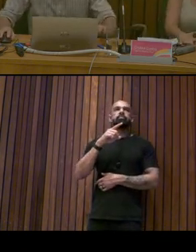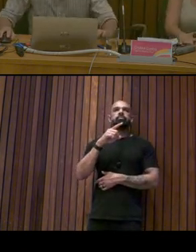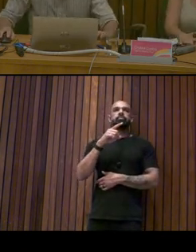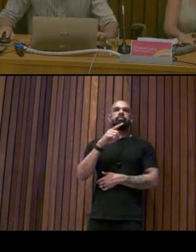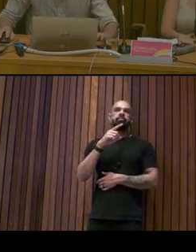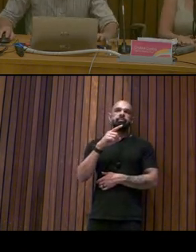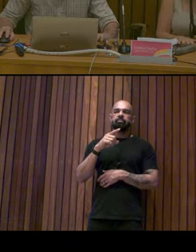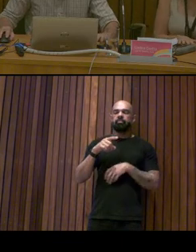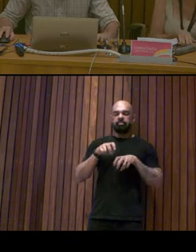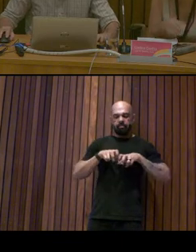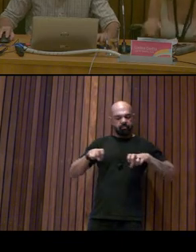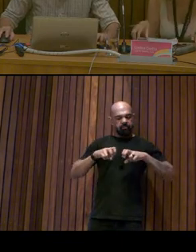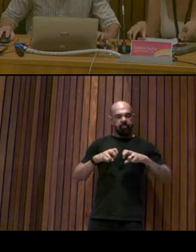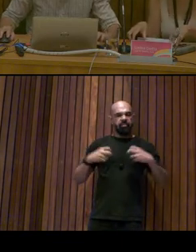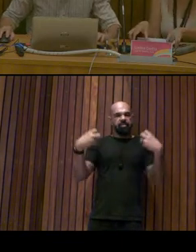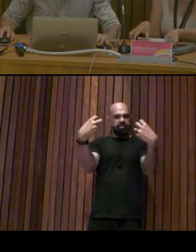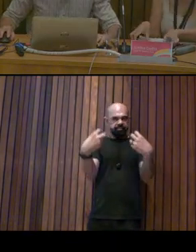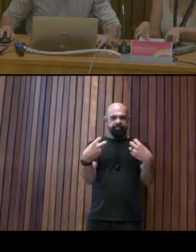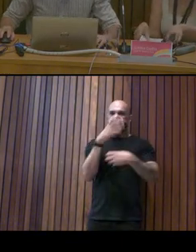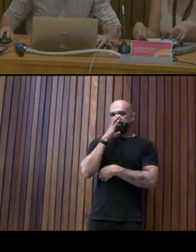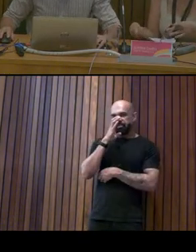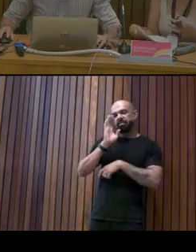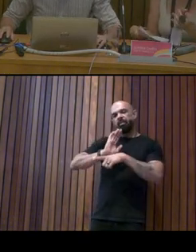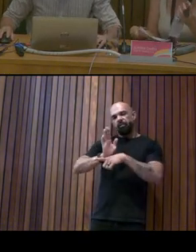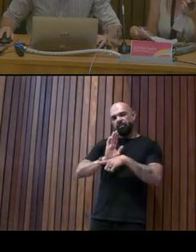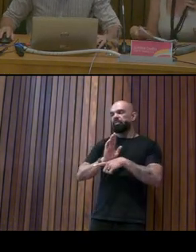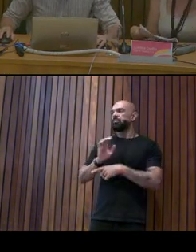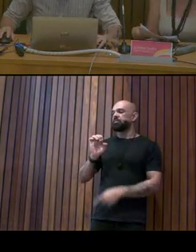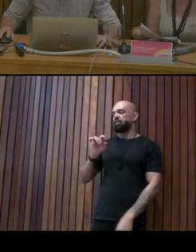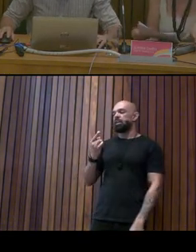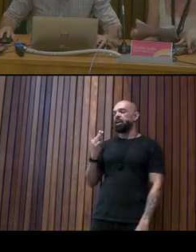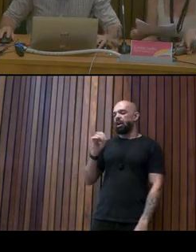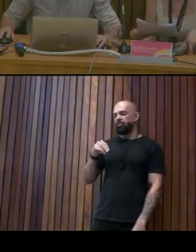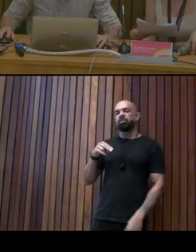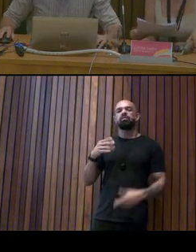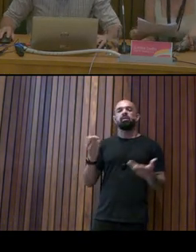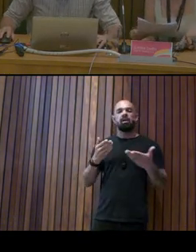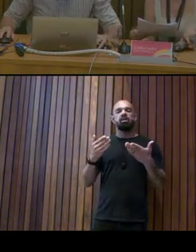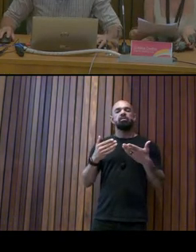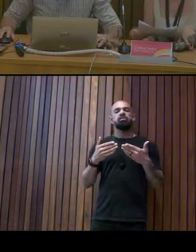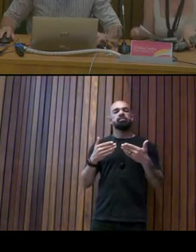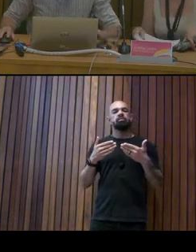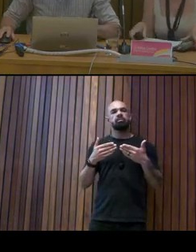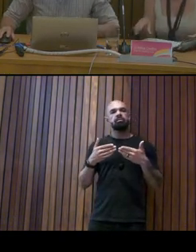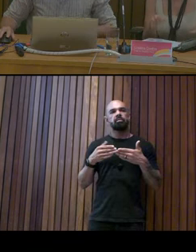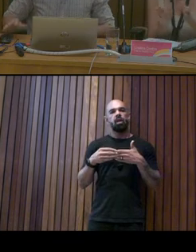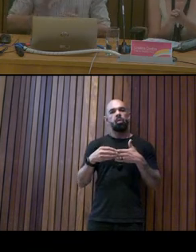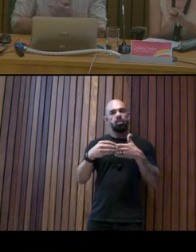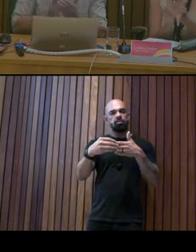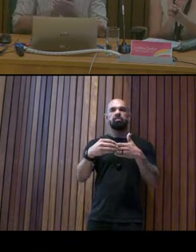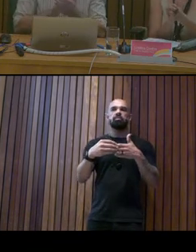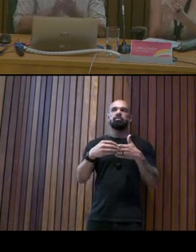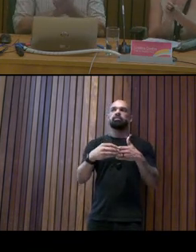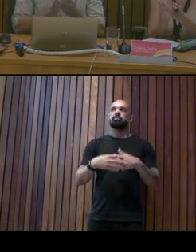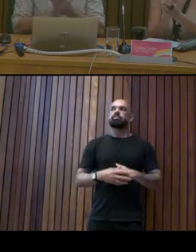sair da mesa e vamos assistir os filmes. O Everton agora vai conduzir a